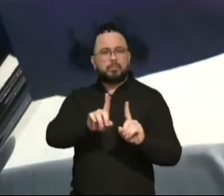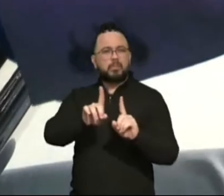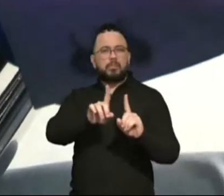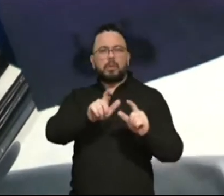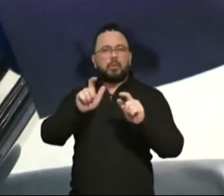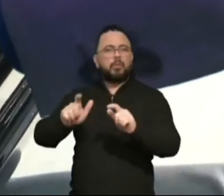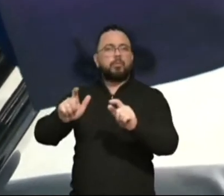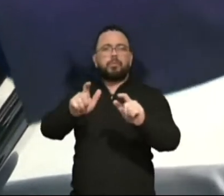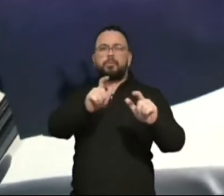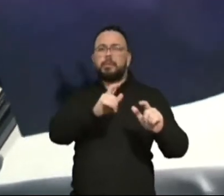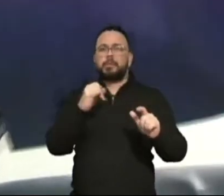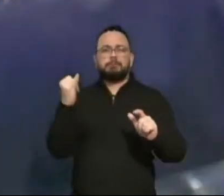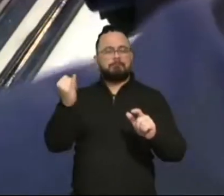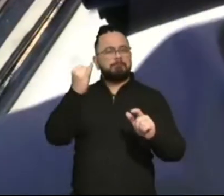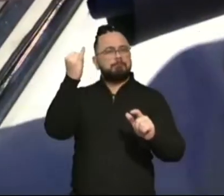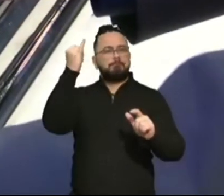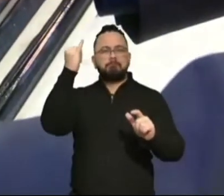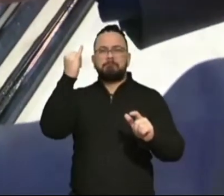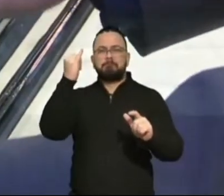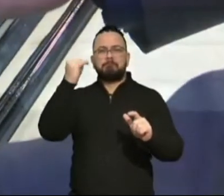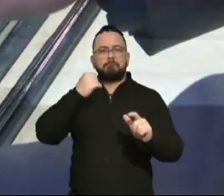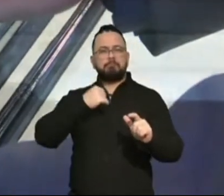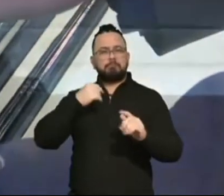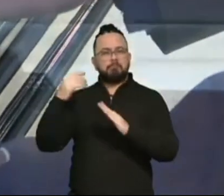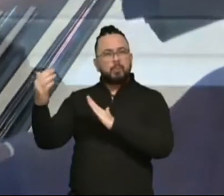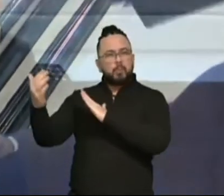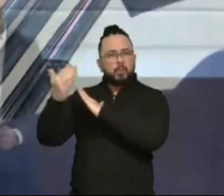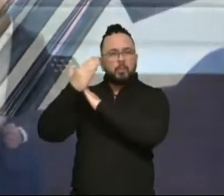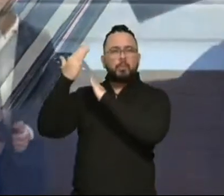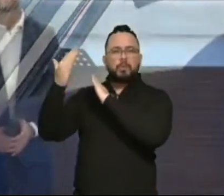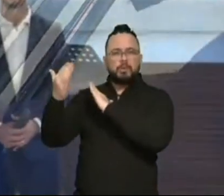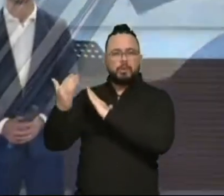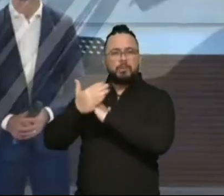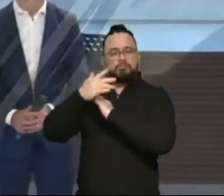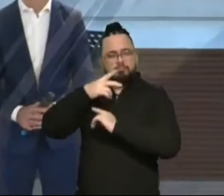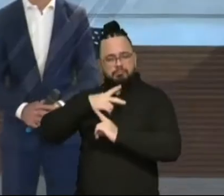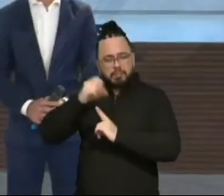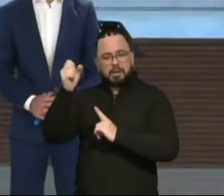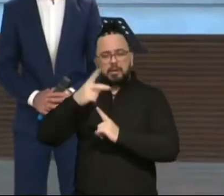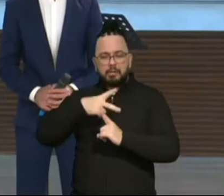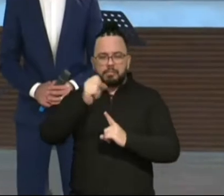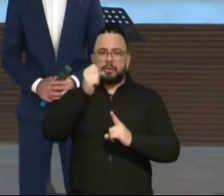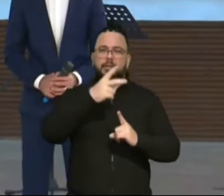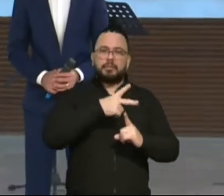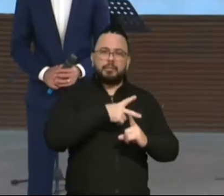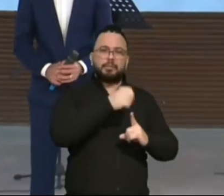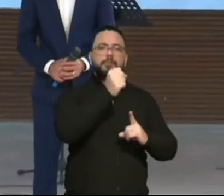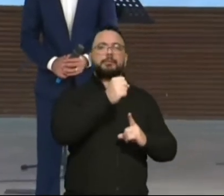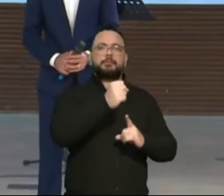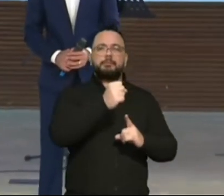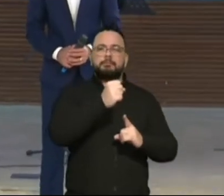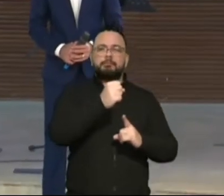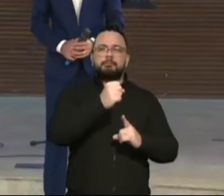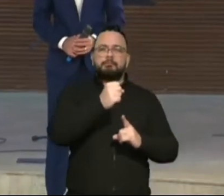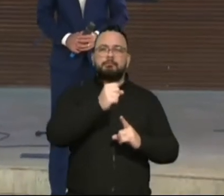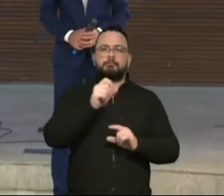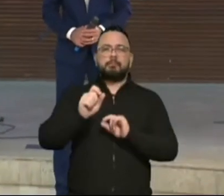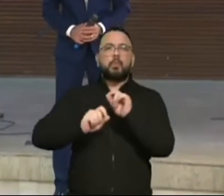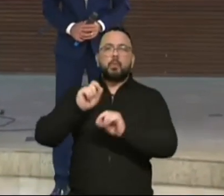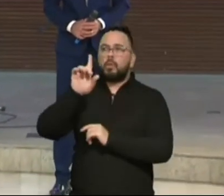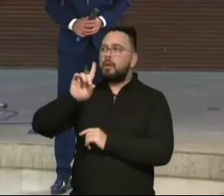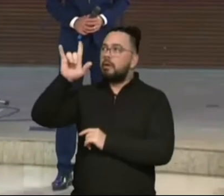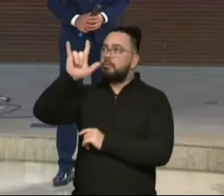quer que eu fosse, me ajudando a vencer. Que amor